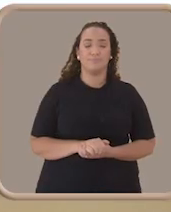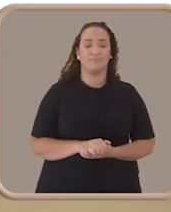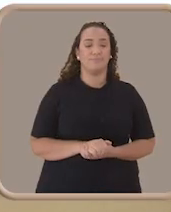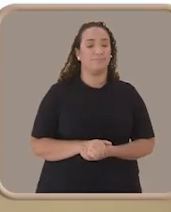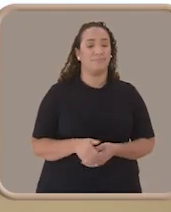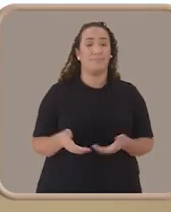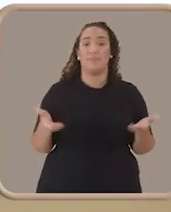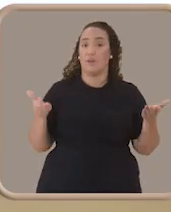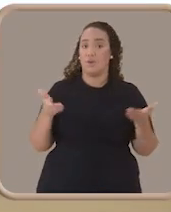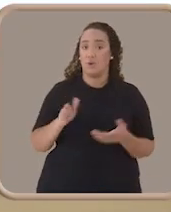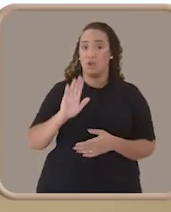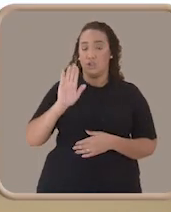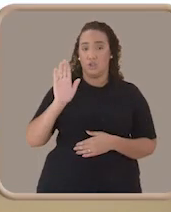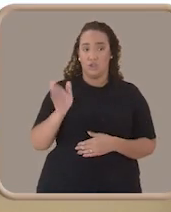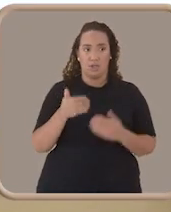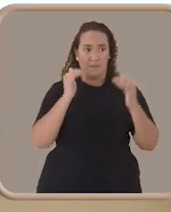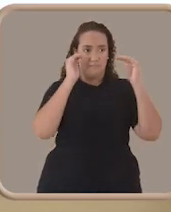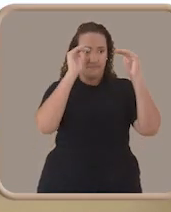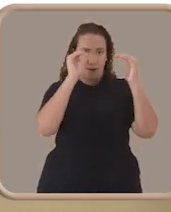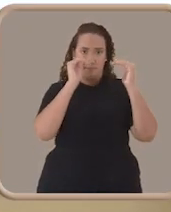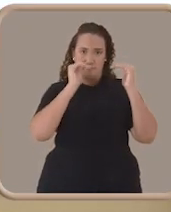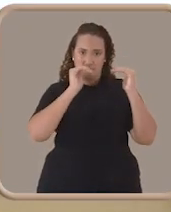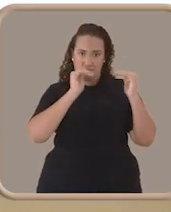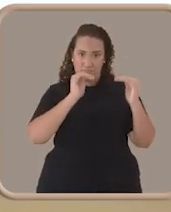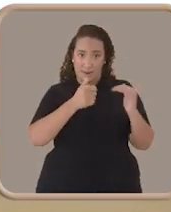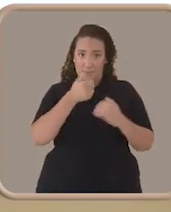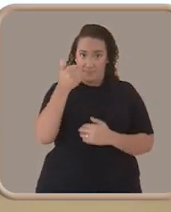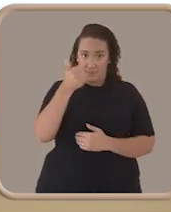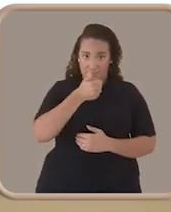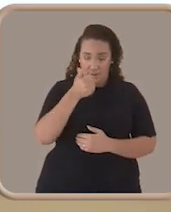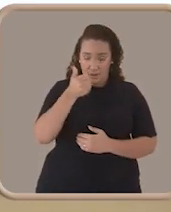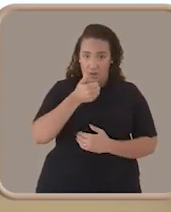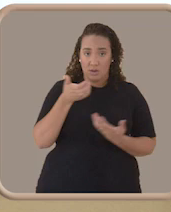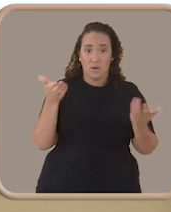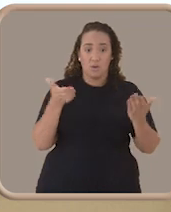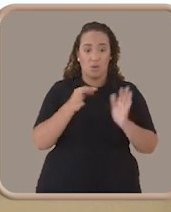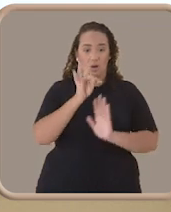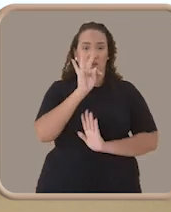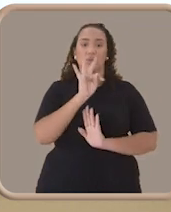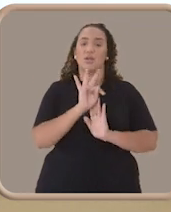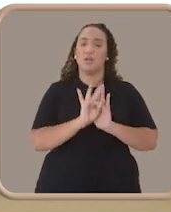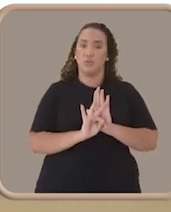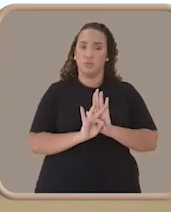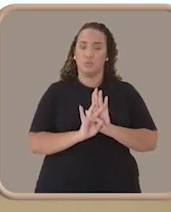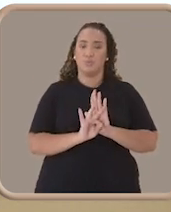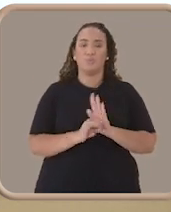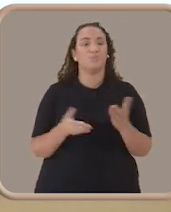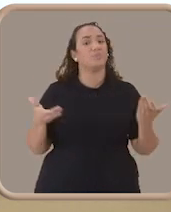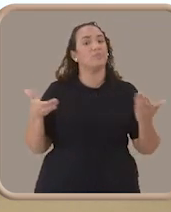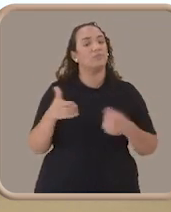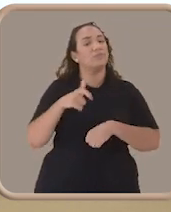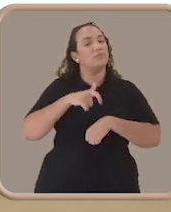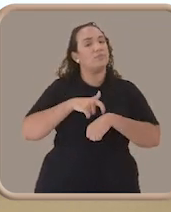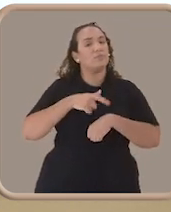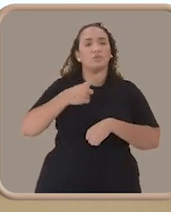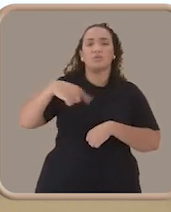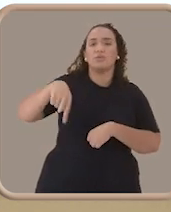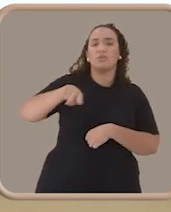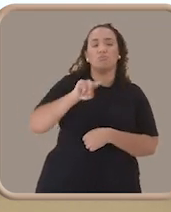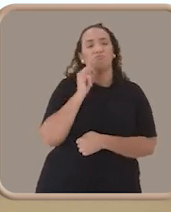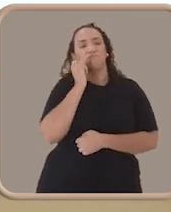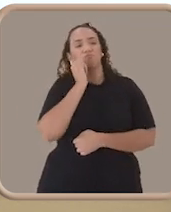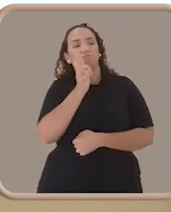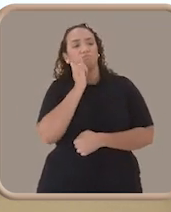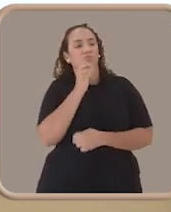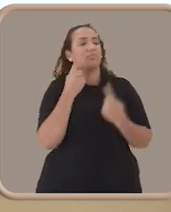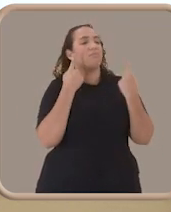Agora que já escrevemos os primeiros itens da carta, é hora de escrever o corpo do texto. Este é o momento que você deve contar qual